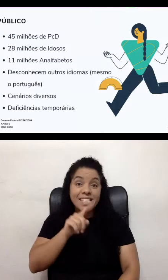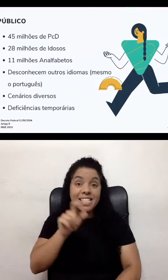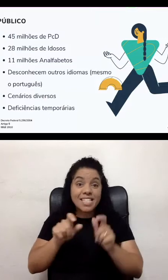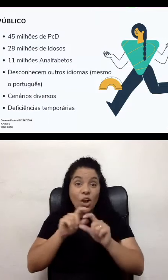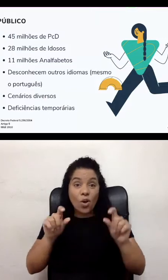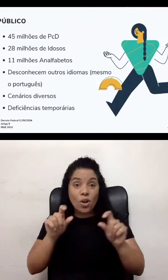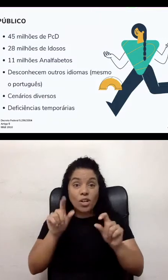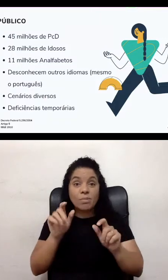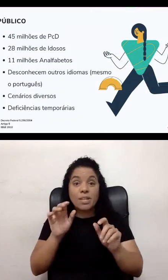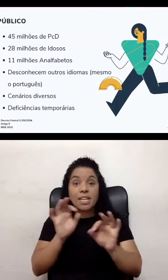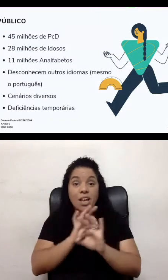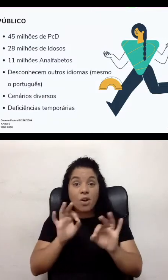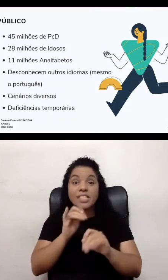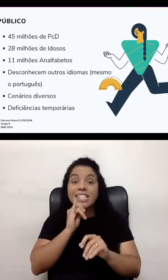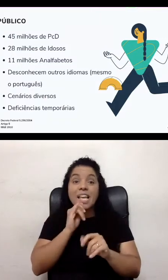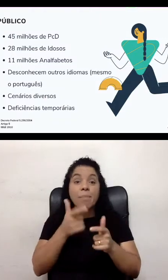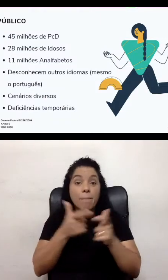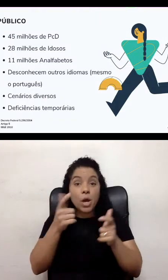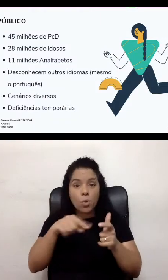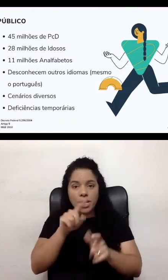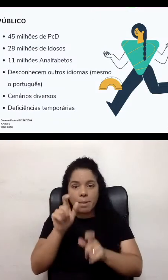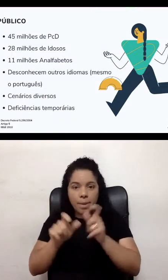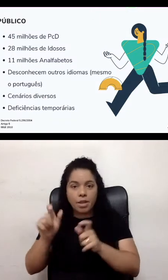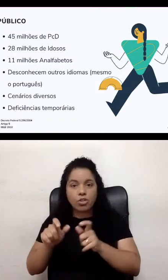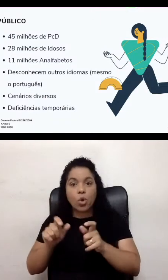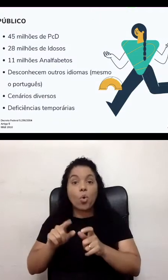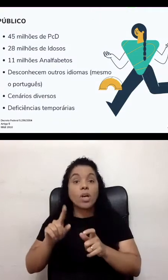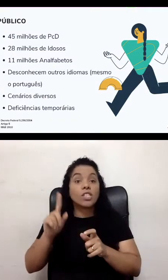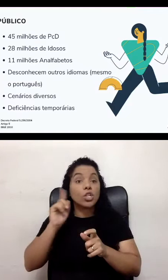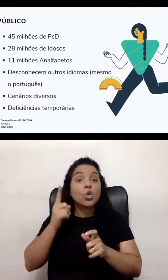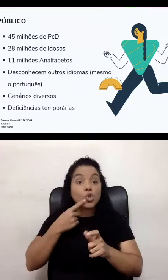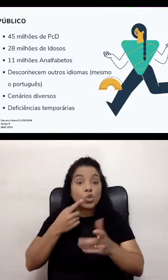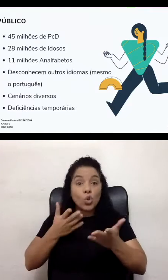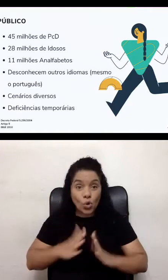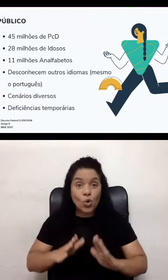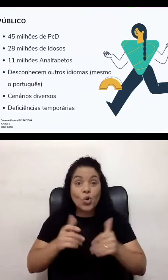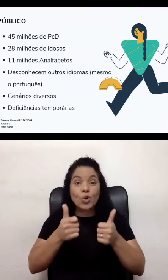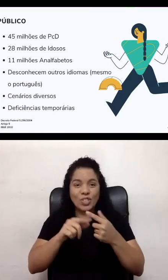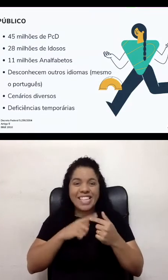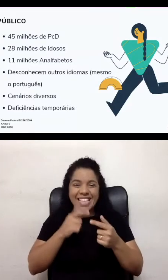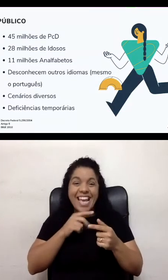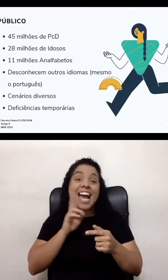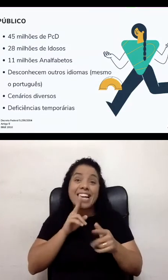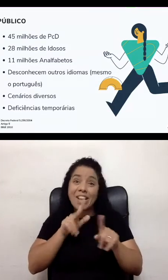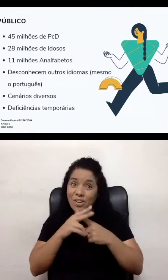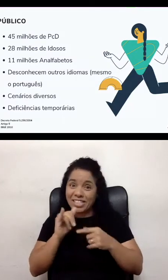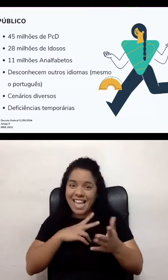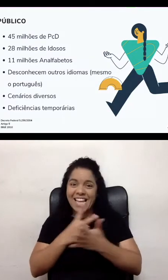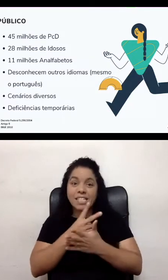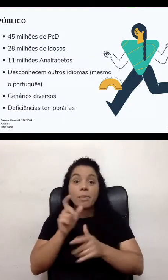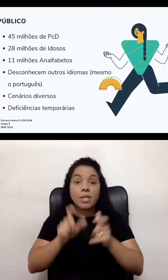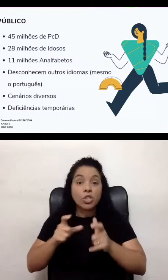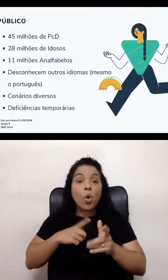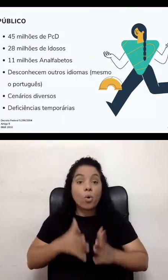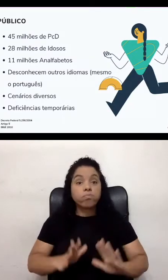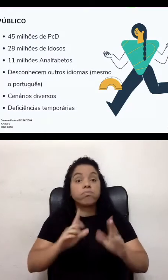As pessoas, a maioria das pessoas surda, Raquel pode me corrigir se eu estiver errada, elas têm a